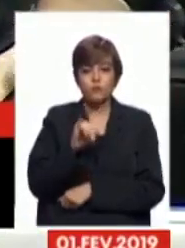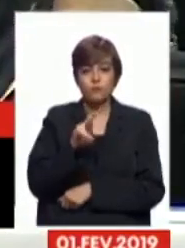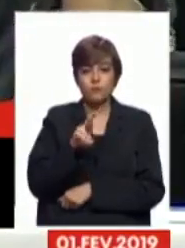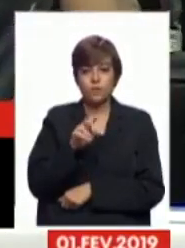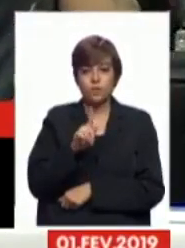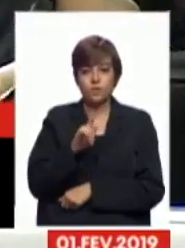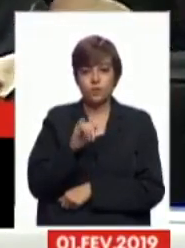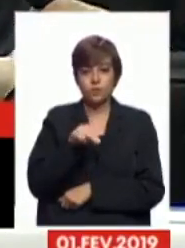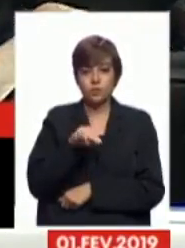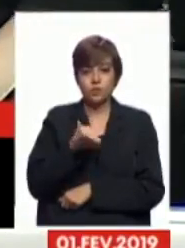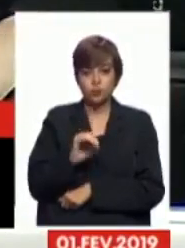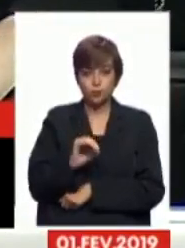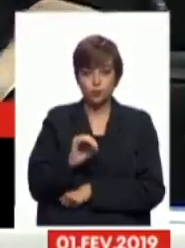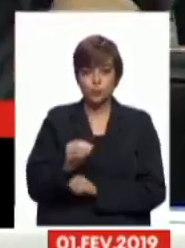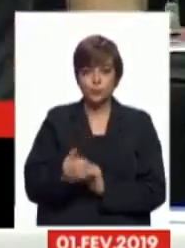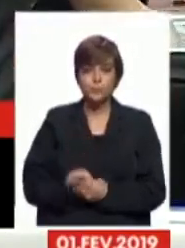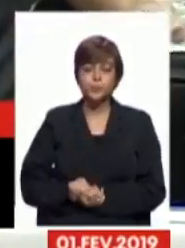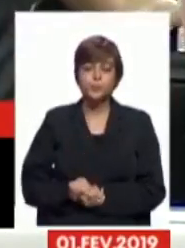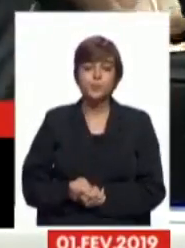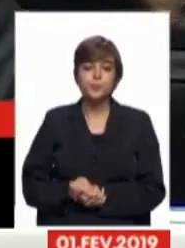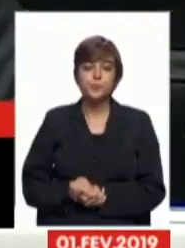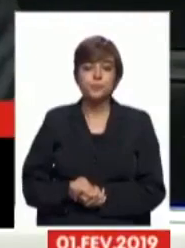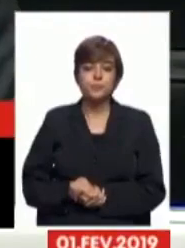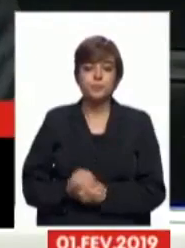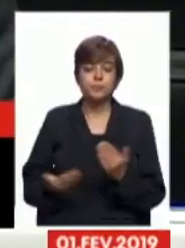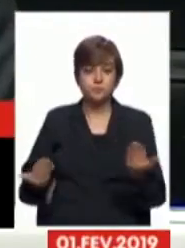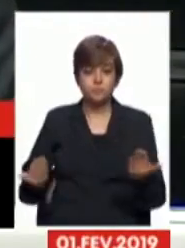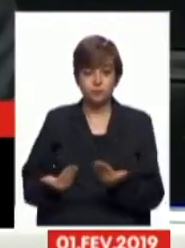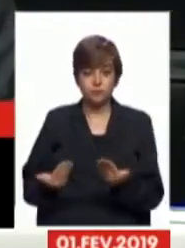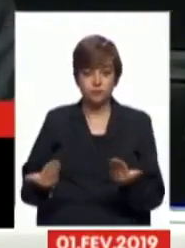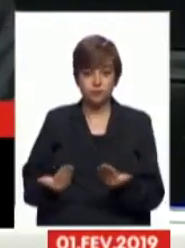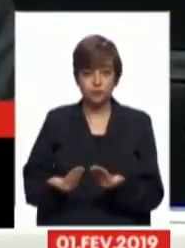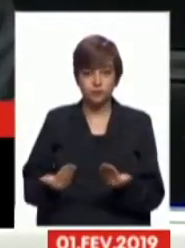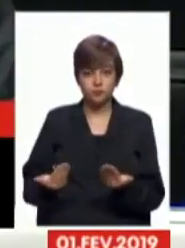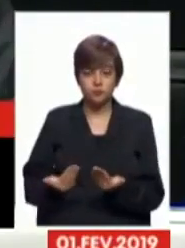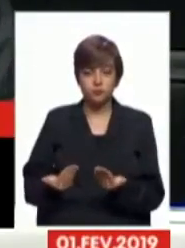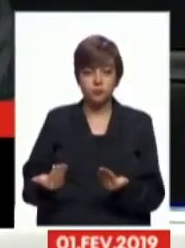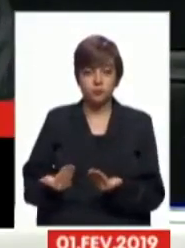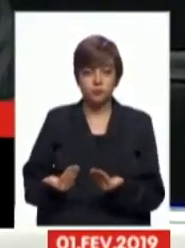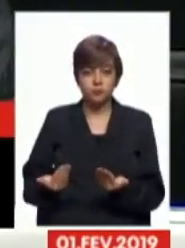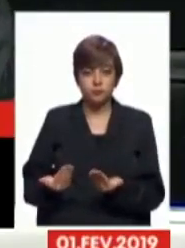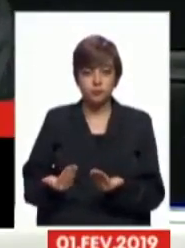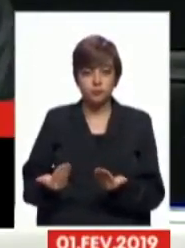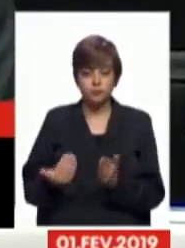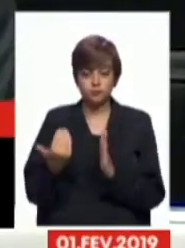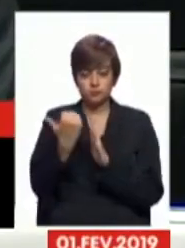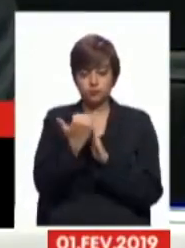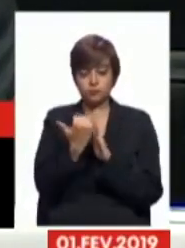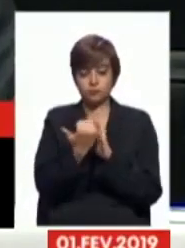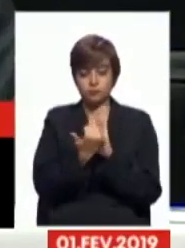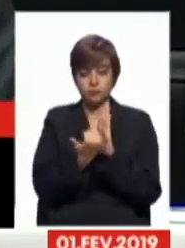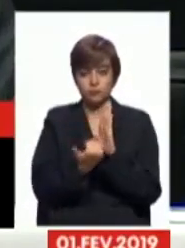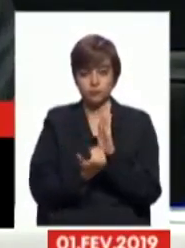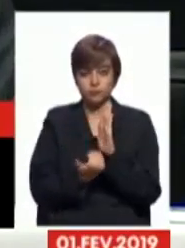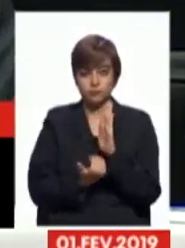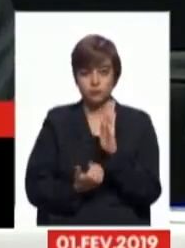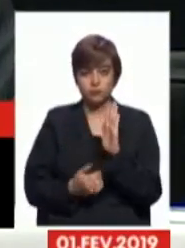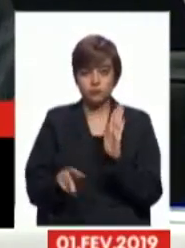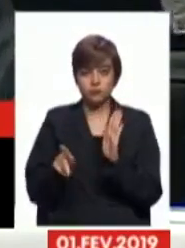Agora vamos prestar atenção. Proceda-se à autenticação da lista de votação.